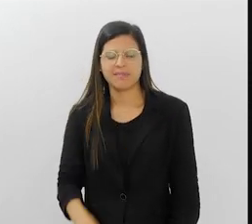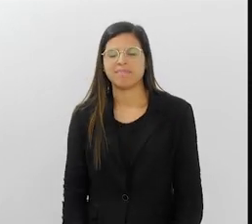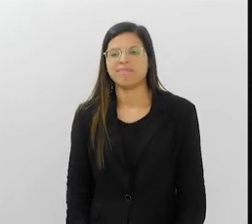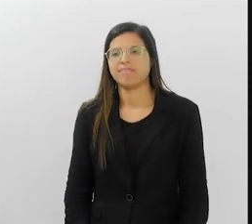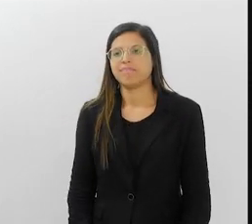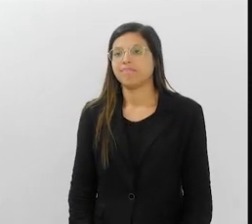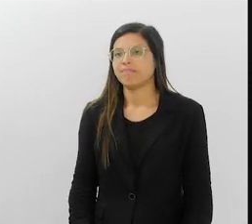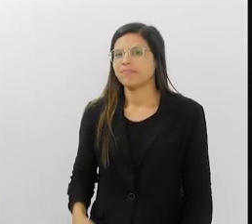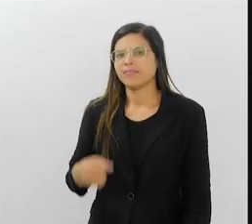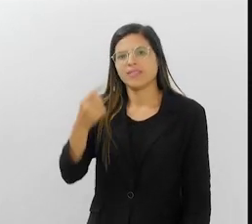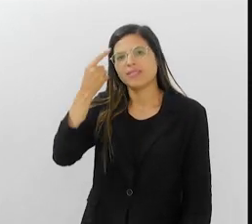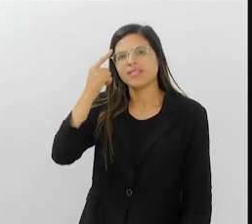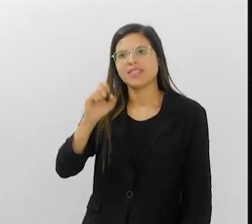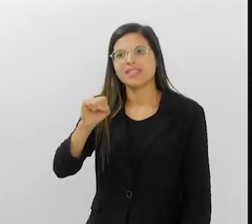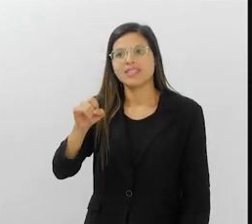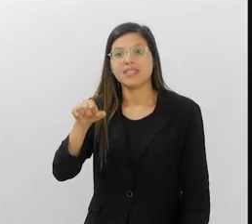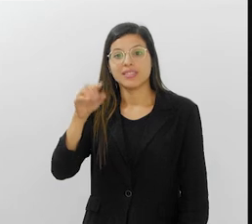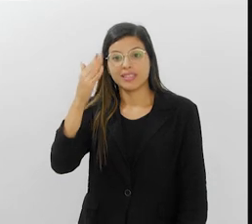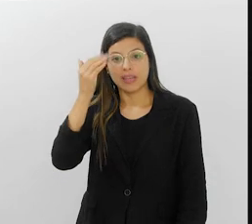que